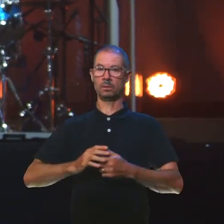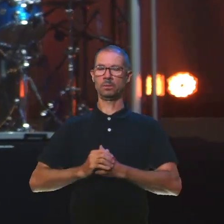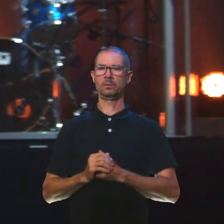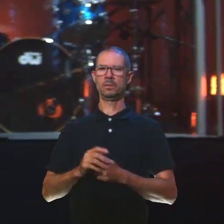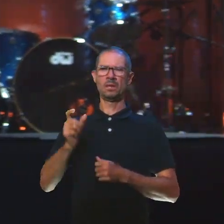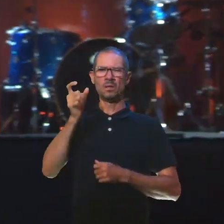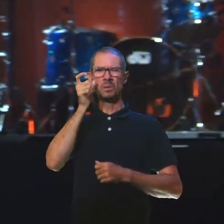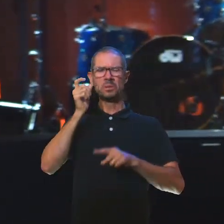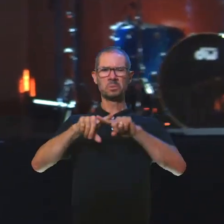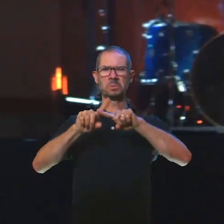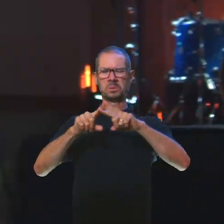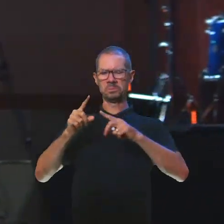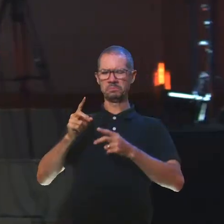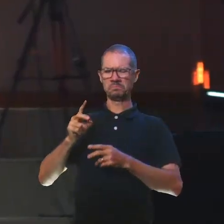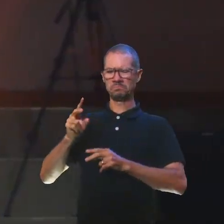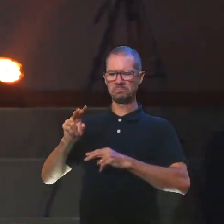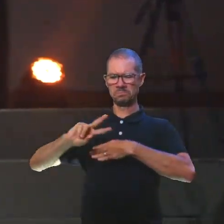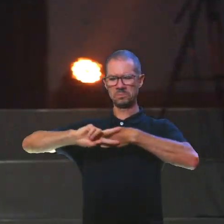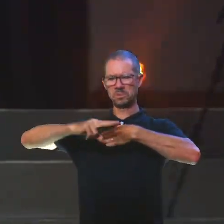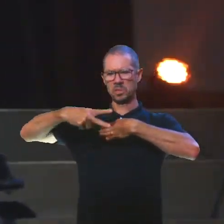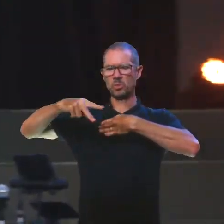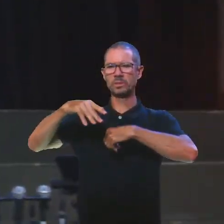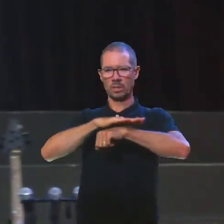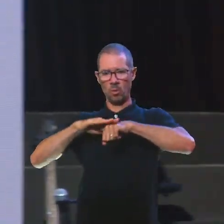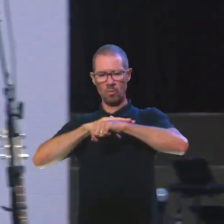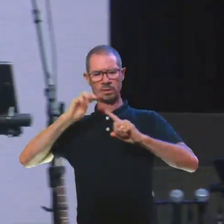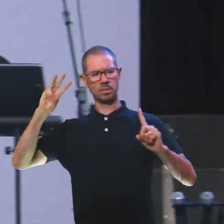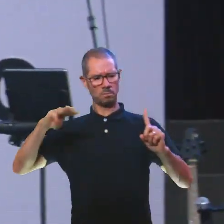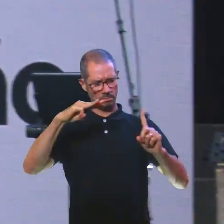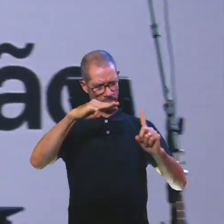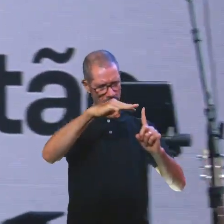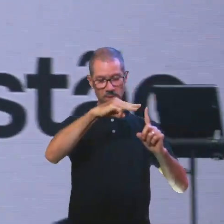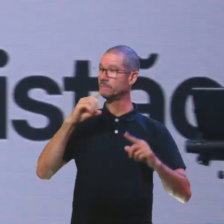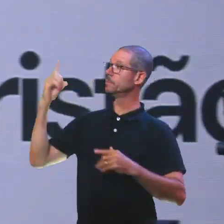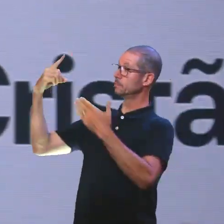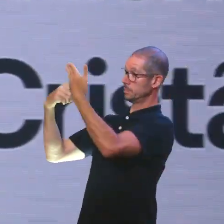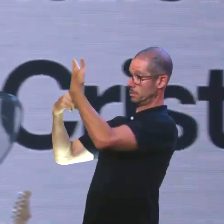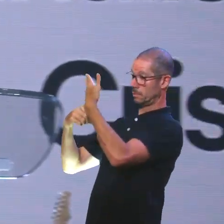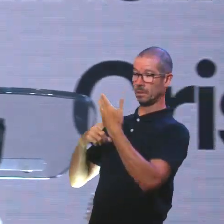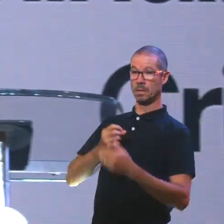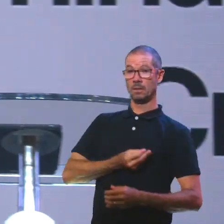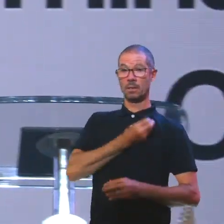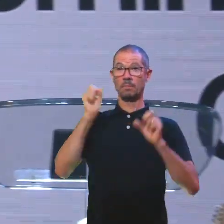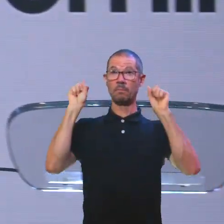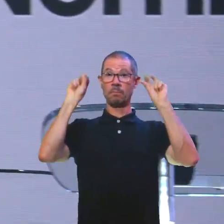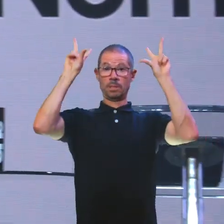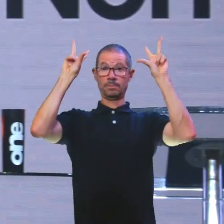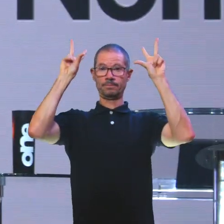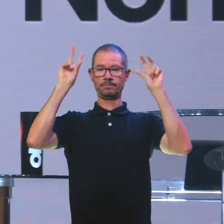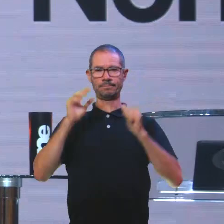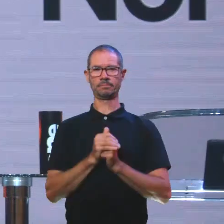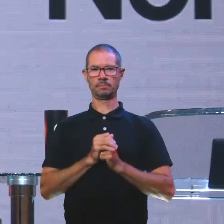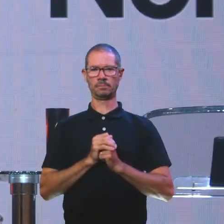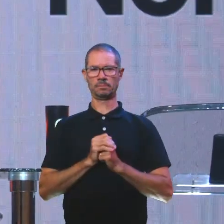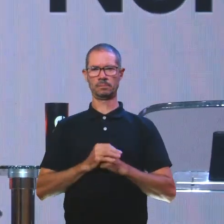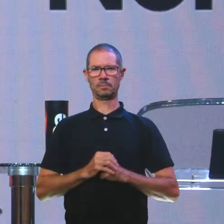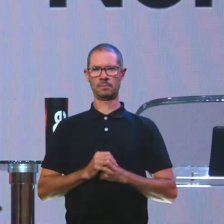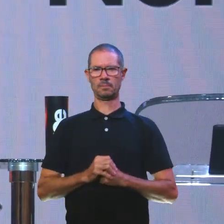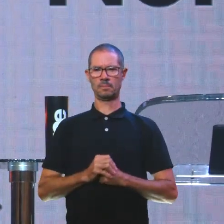É interessante porque na sequência da conversa, depois de trazer um pouco da missão, daquilo que Deus queria realizar através da vida de Moisés, ele vai falar assim: olha,